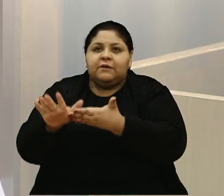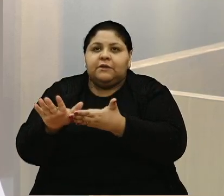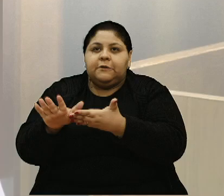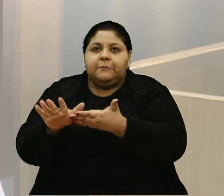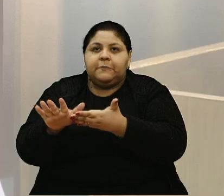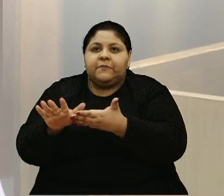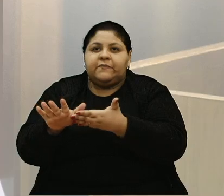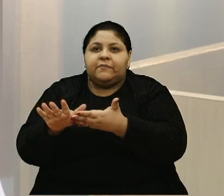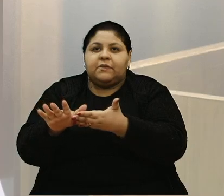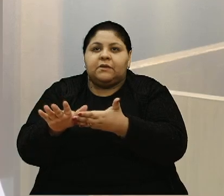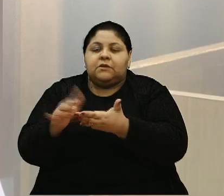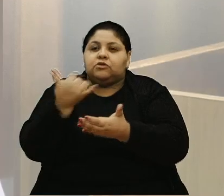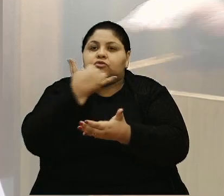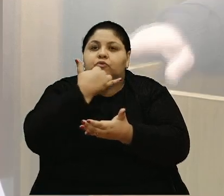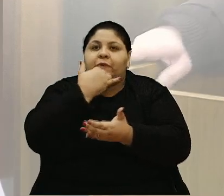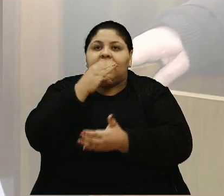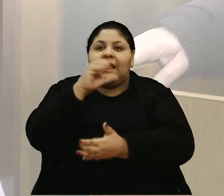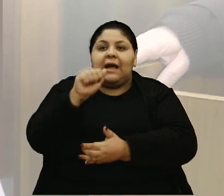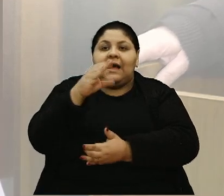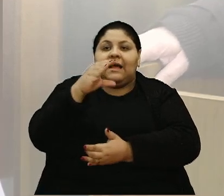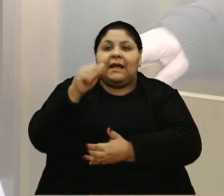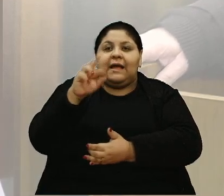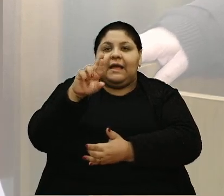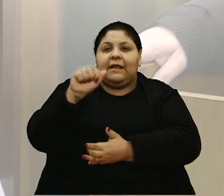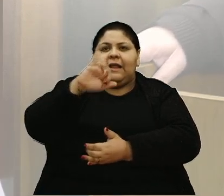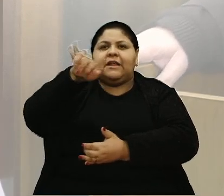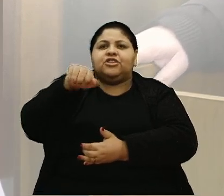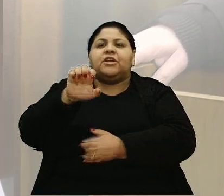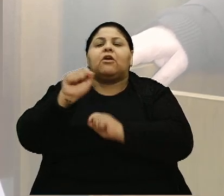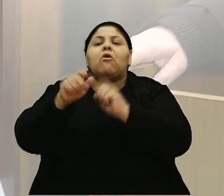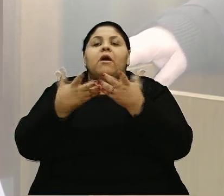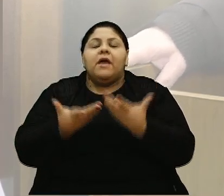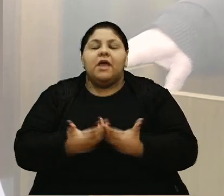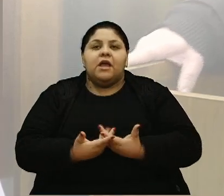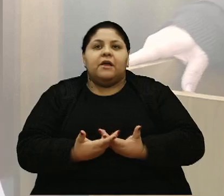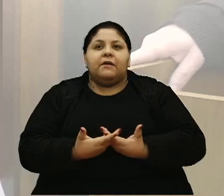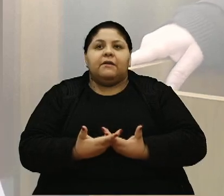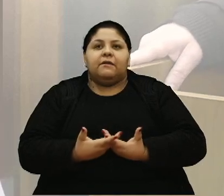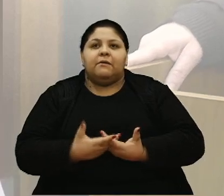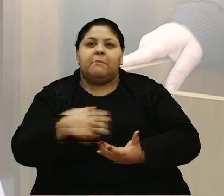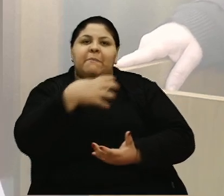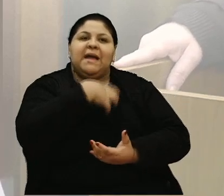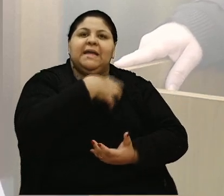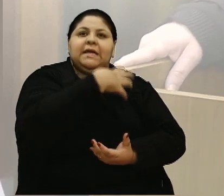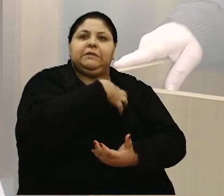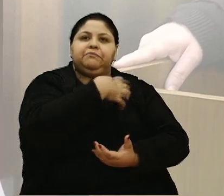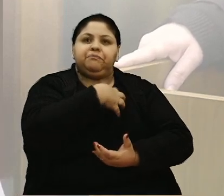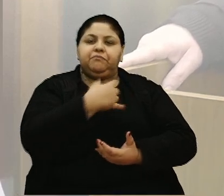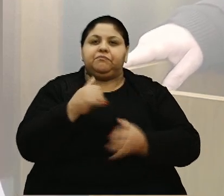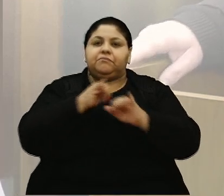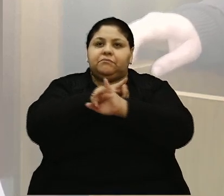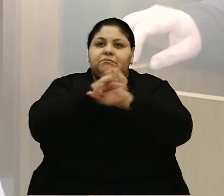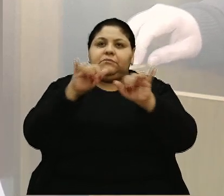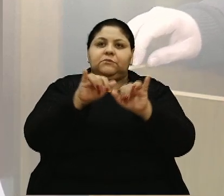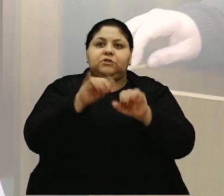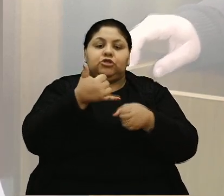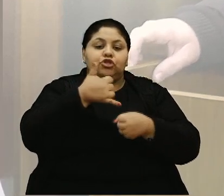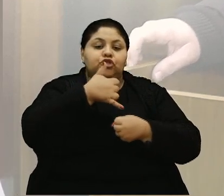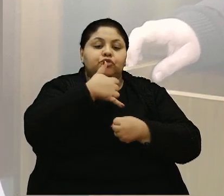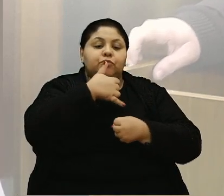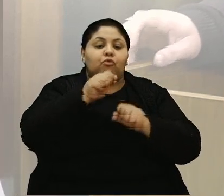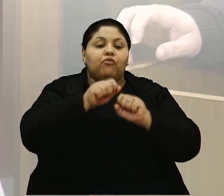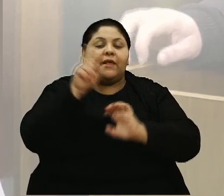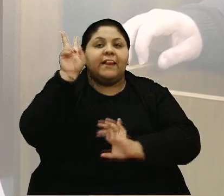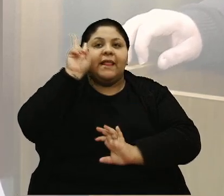lembra acarajé? Qual o povo? Hã? Bahia. Se eu falar chimarrão, o que